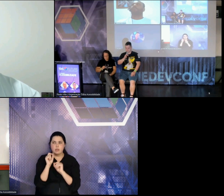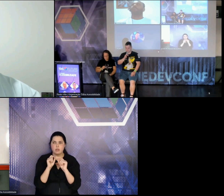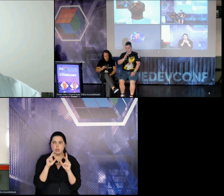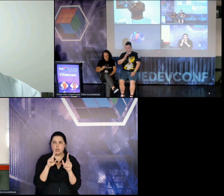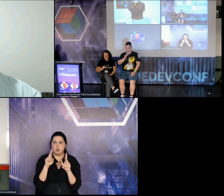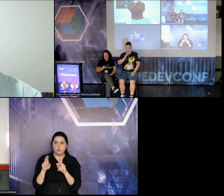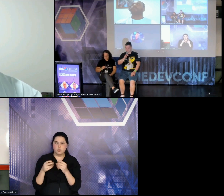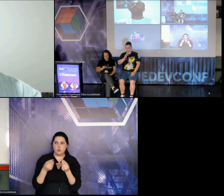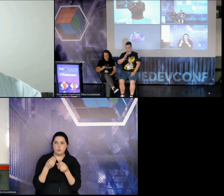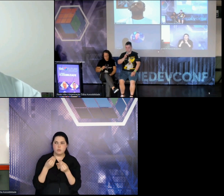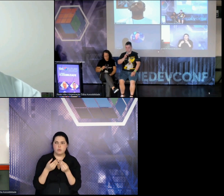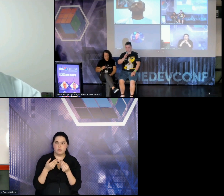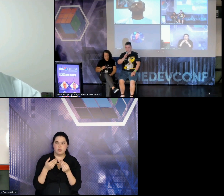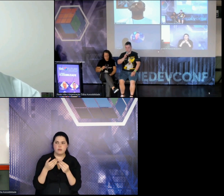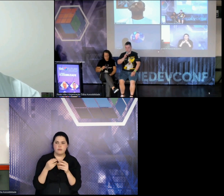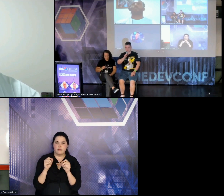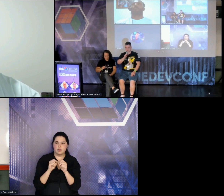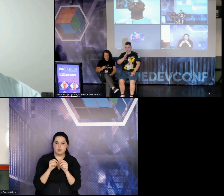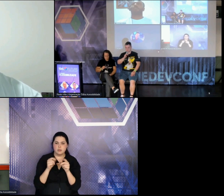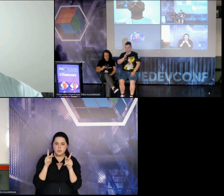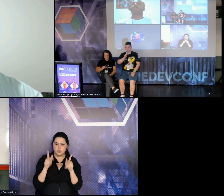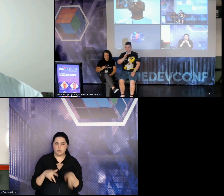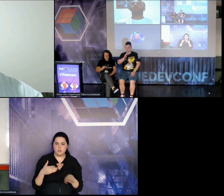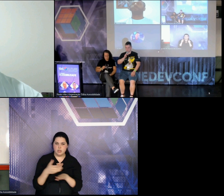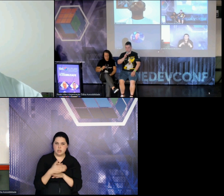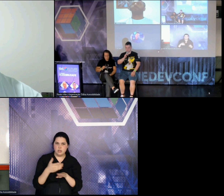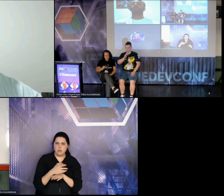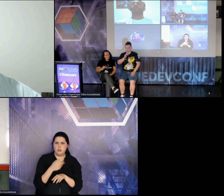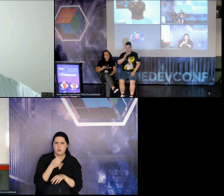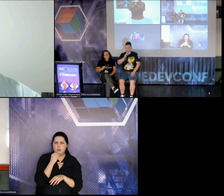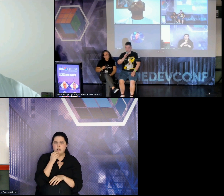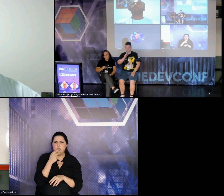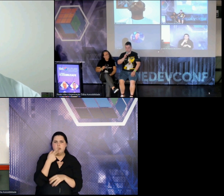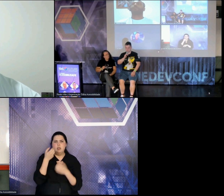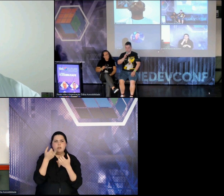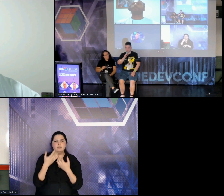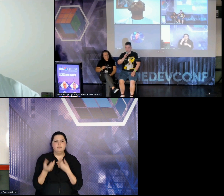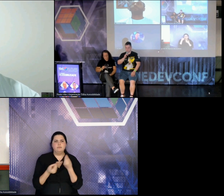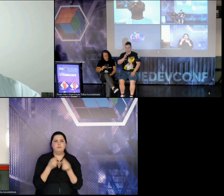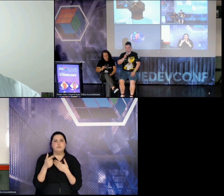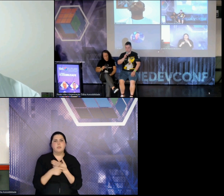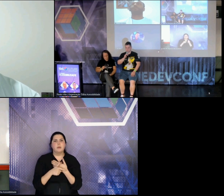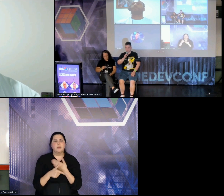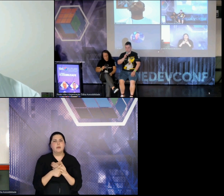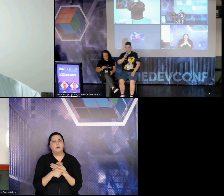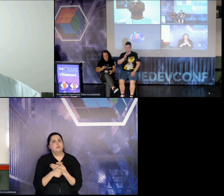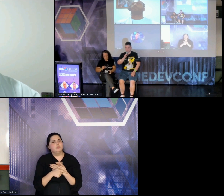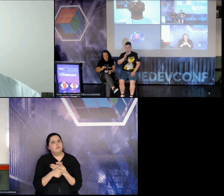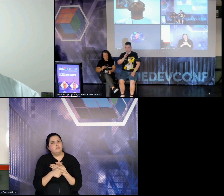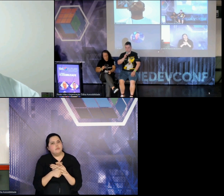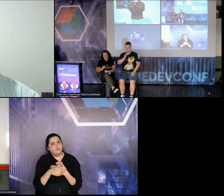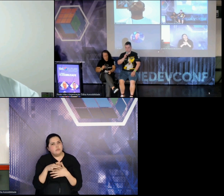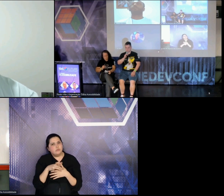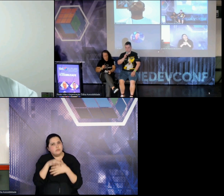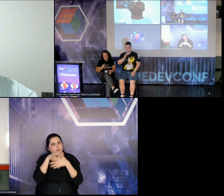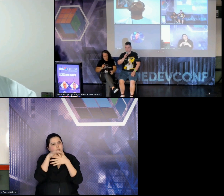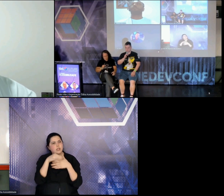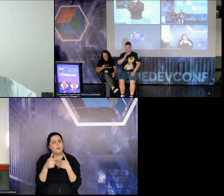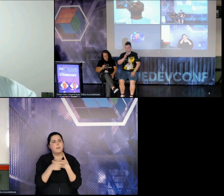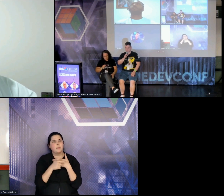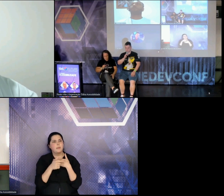questão de como envolver as pessoas, Wellington, fala um pouco para a gente qual que é o papel da liderança